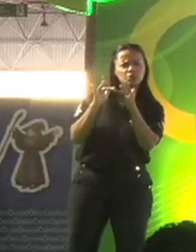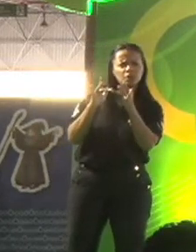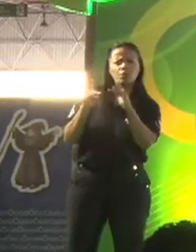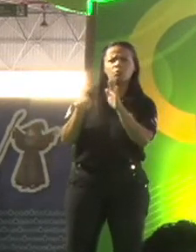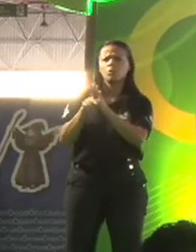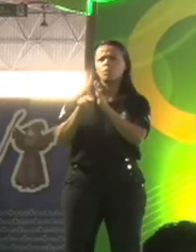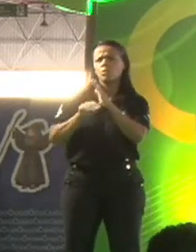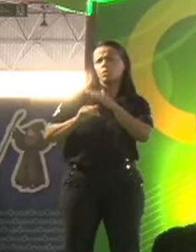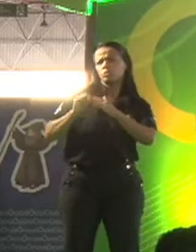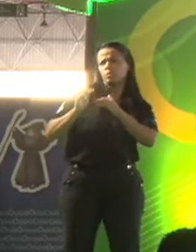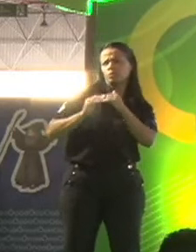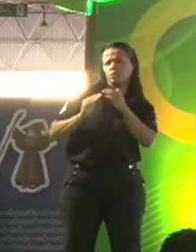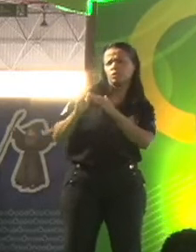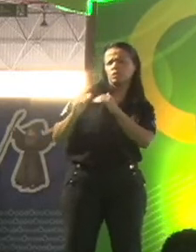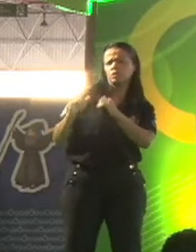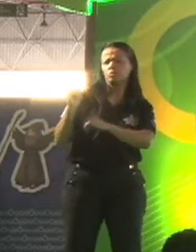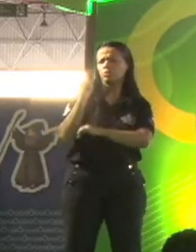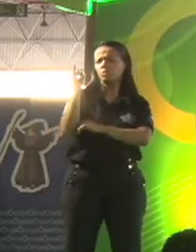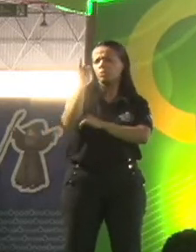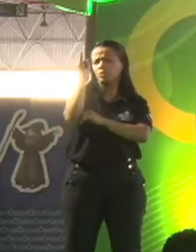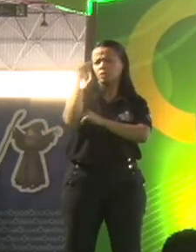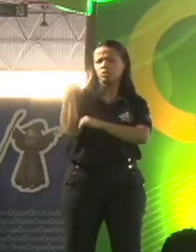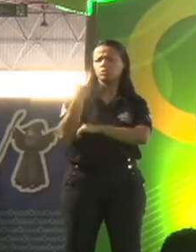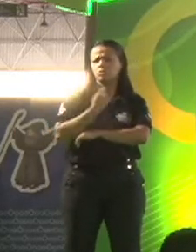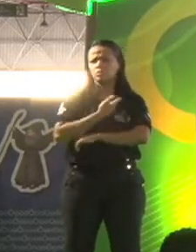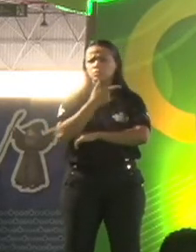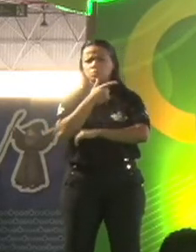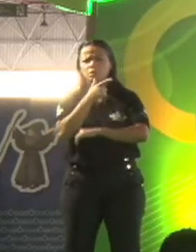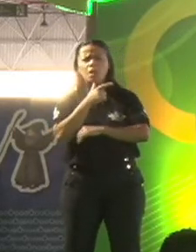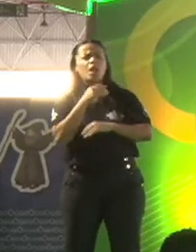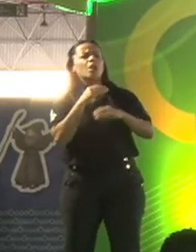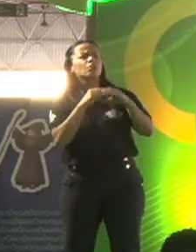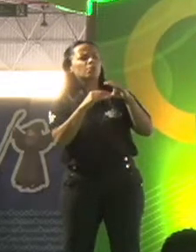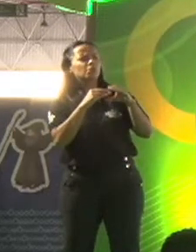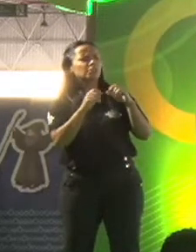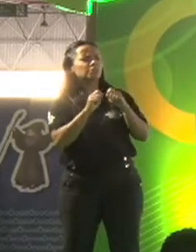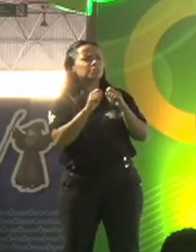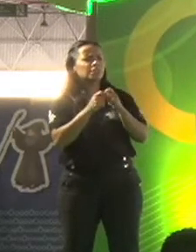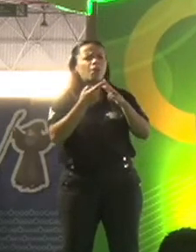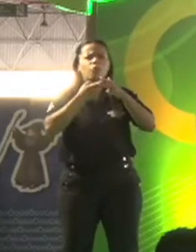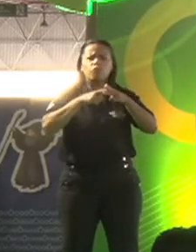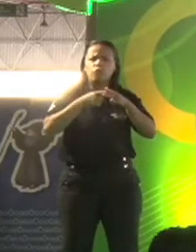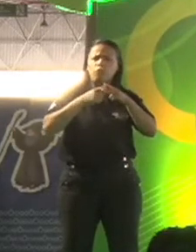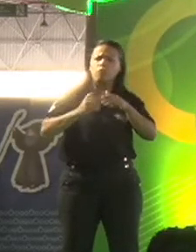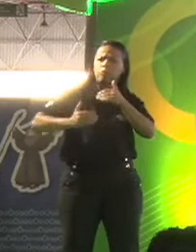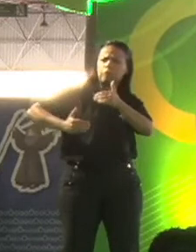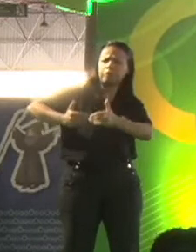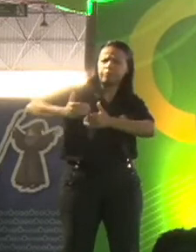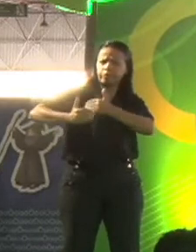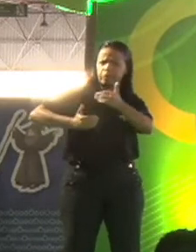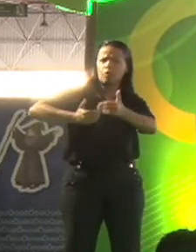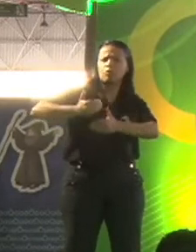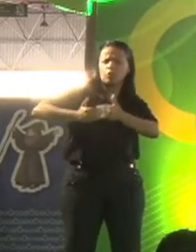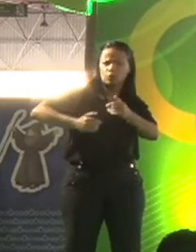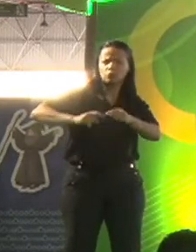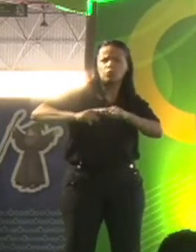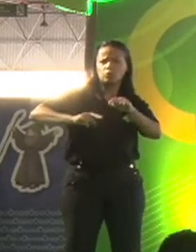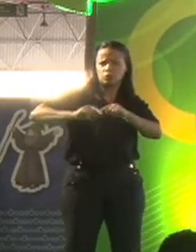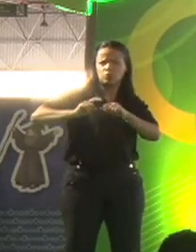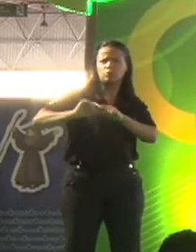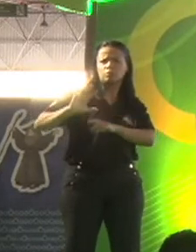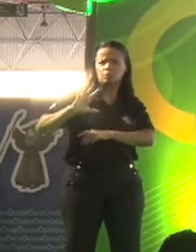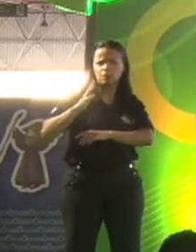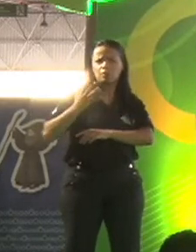muito relevante nessa essa comunicação para você fazer a engrenagem andar para fazer os produtos andarem